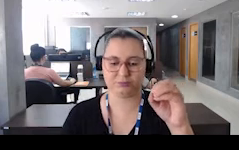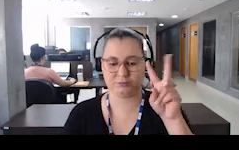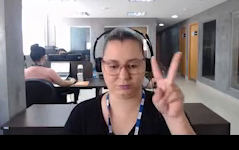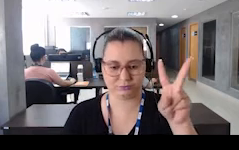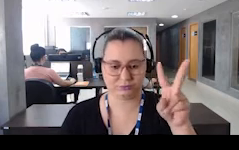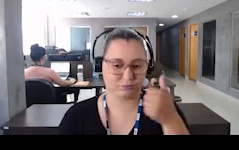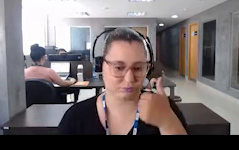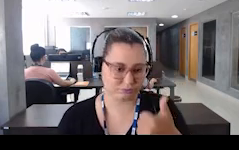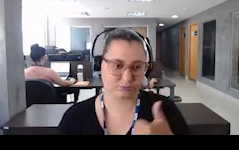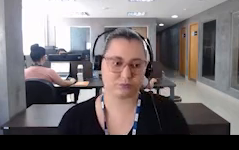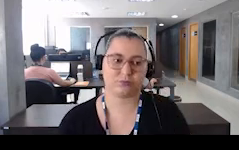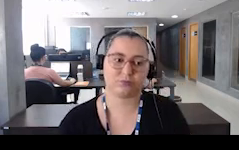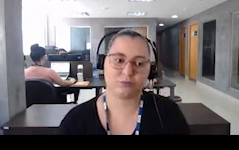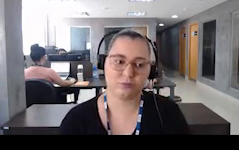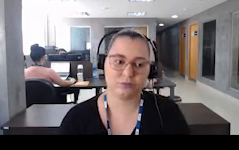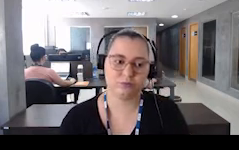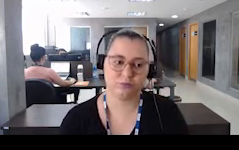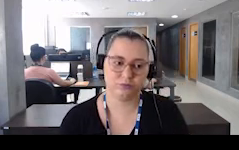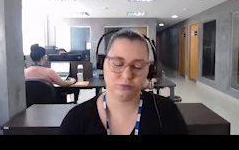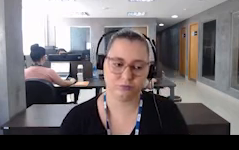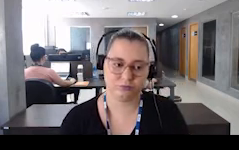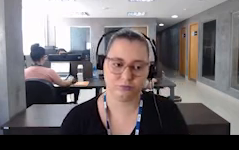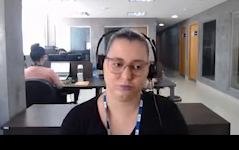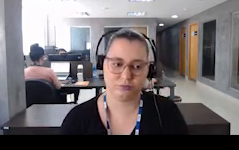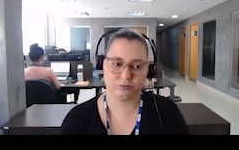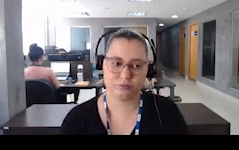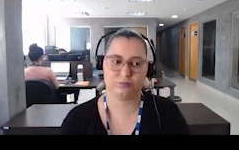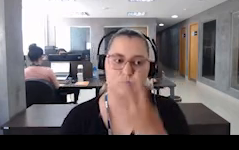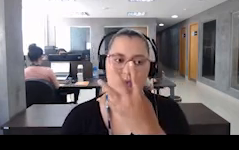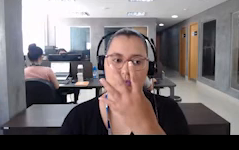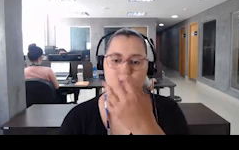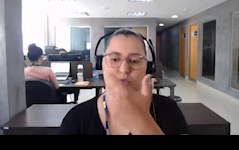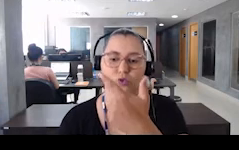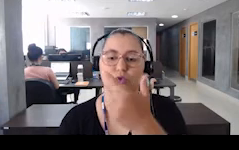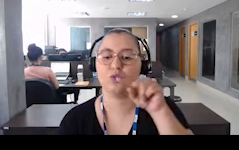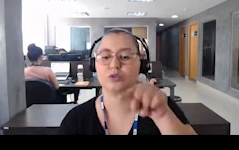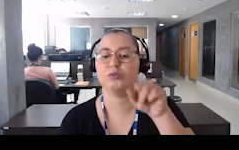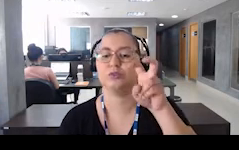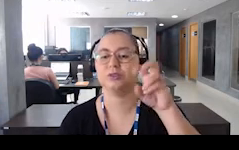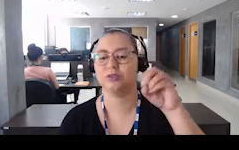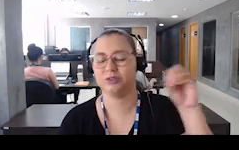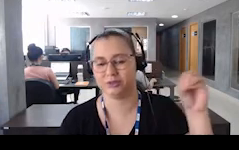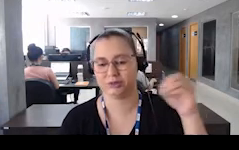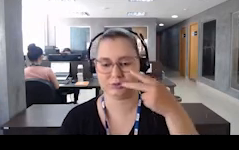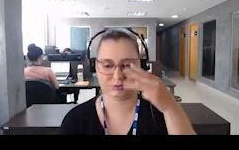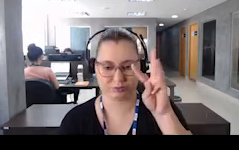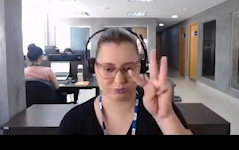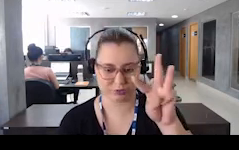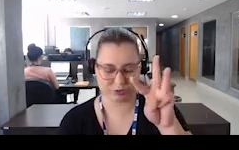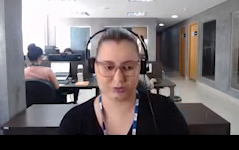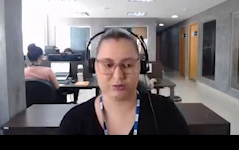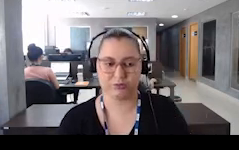volts, certo? A potência total é quanto? 2.500